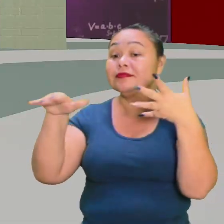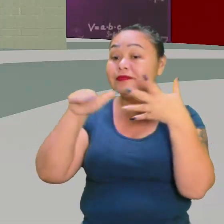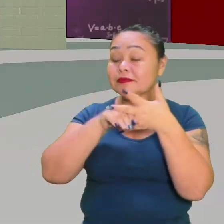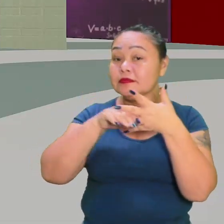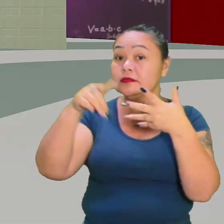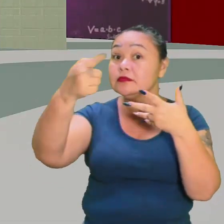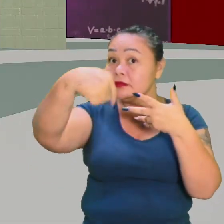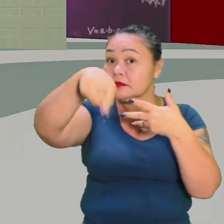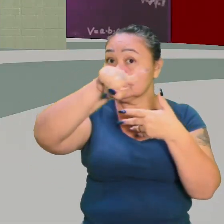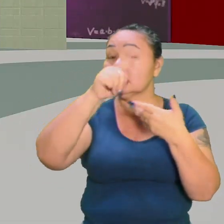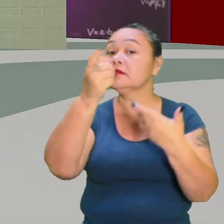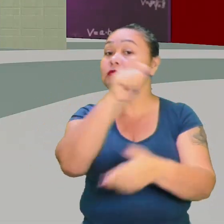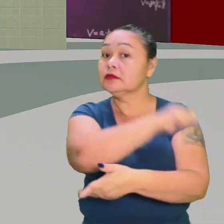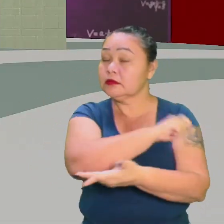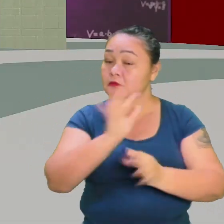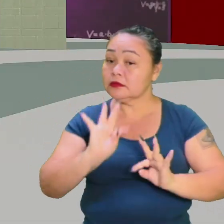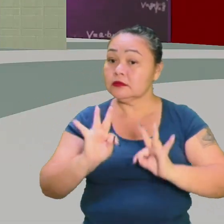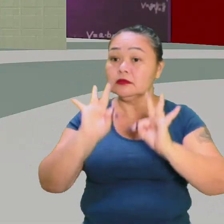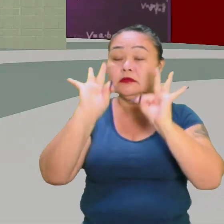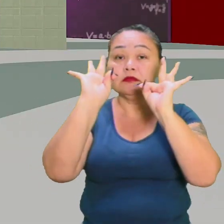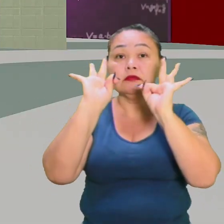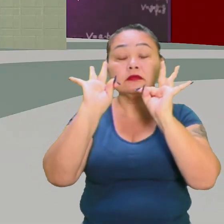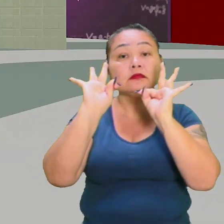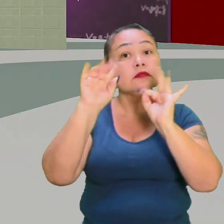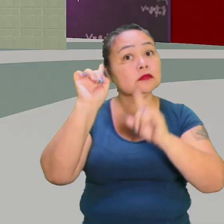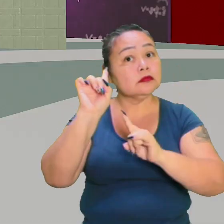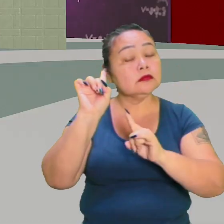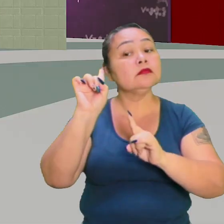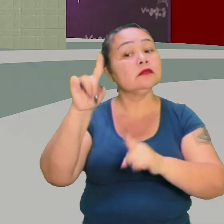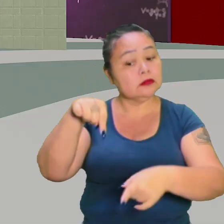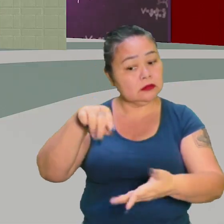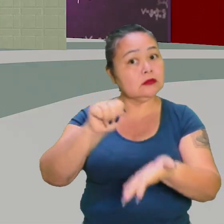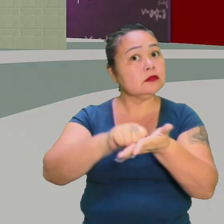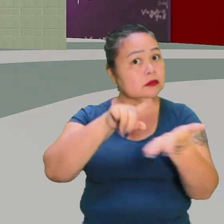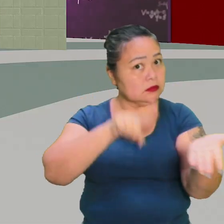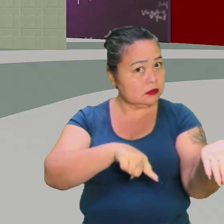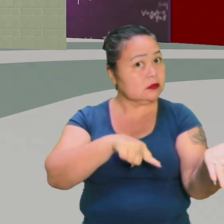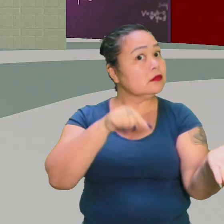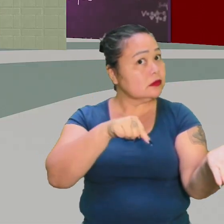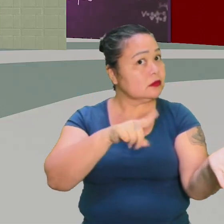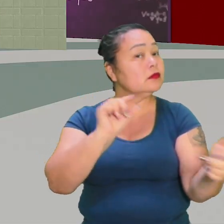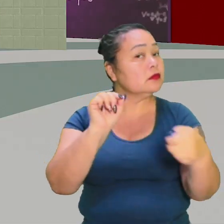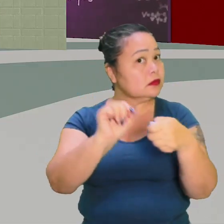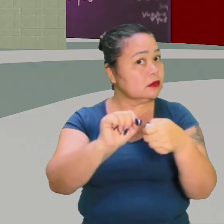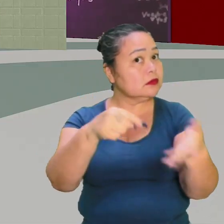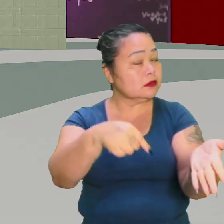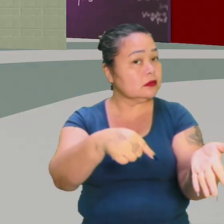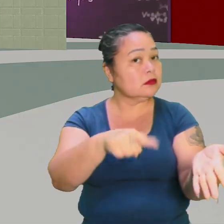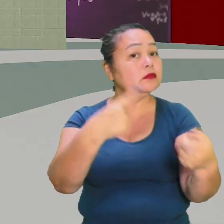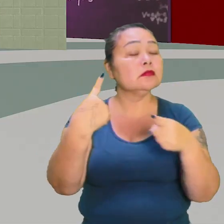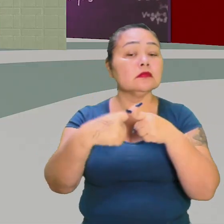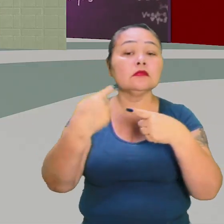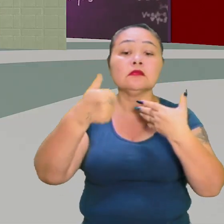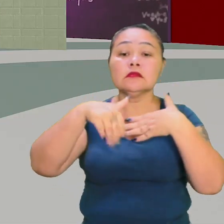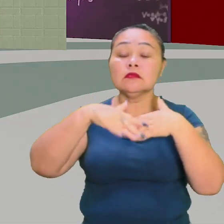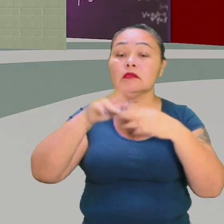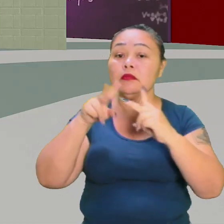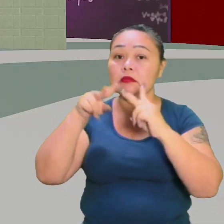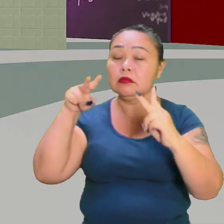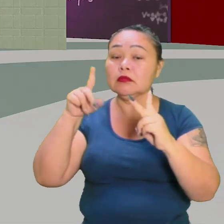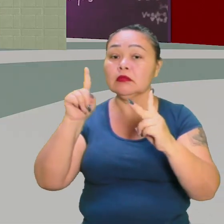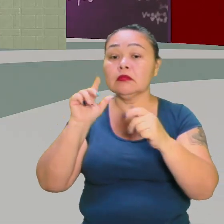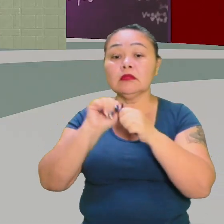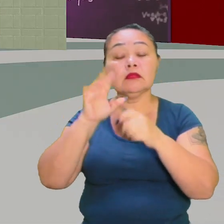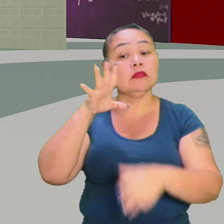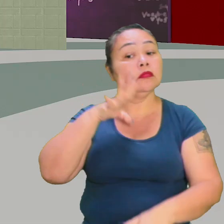intervalo. Estudantes da mediação, não deixem de fazer a atividade. Por quê? A matemática híbrida,